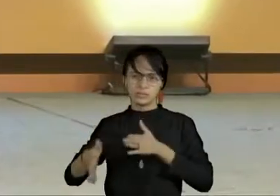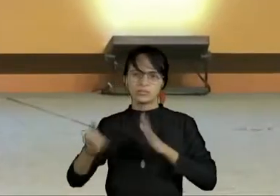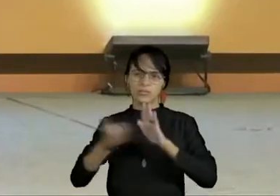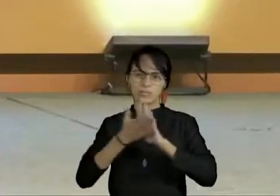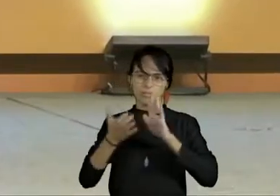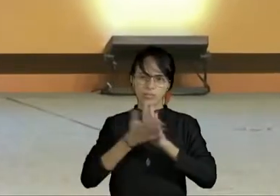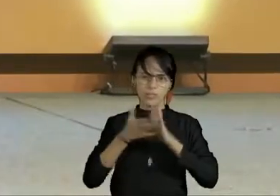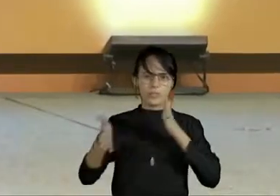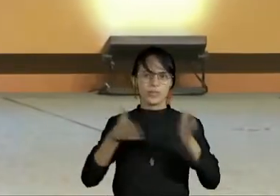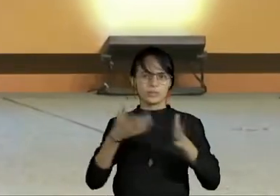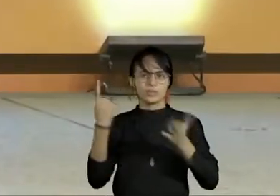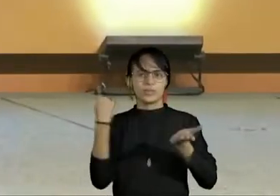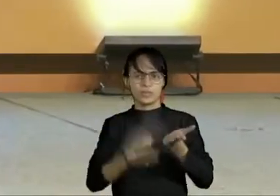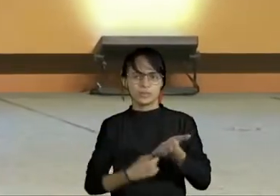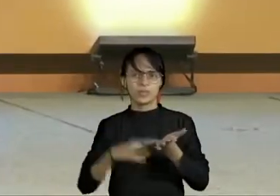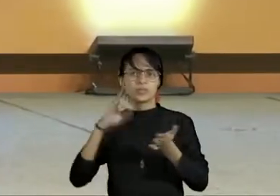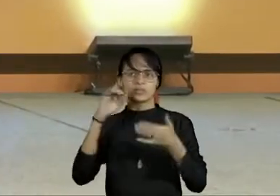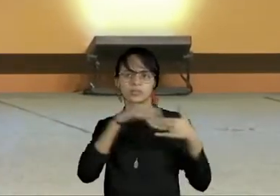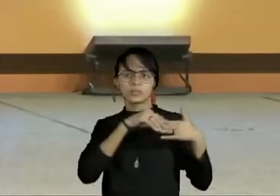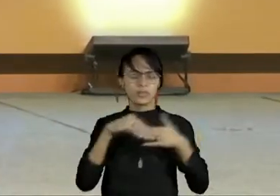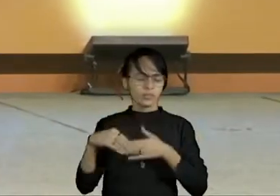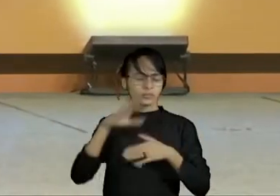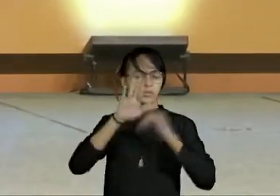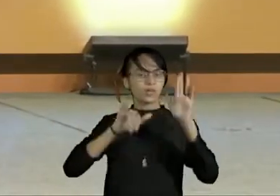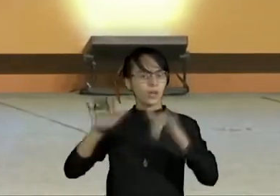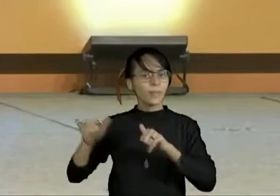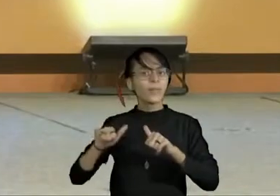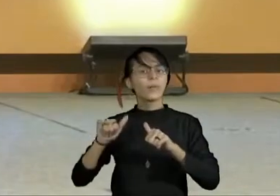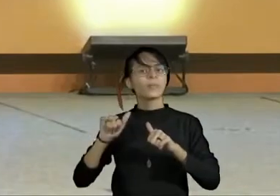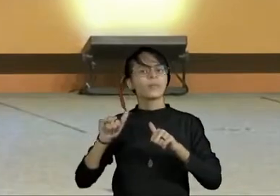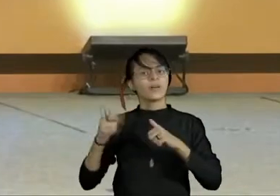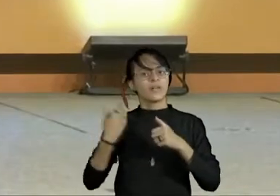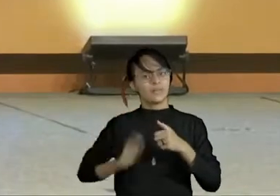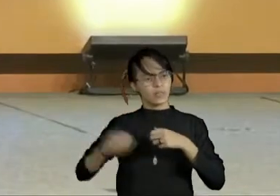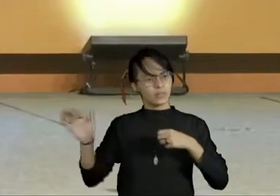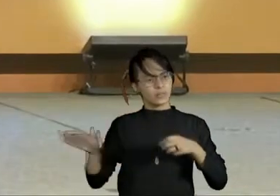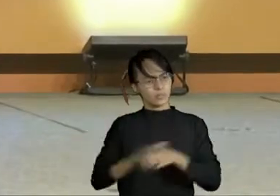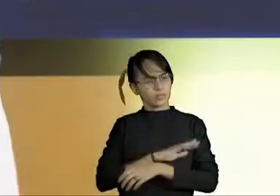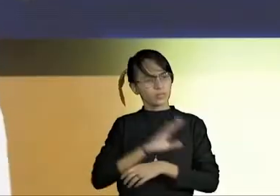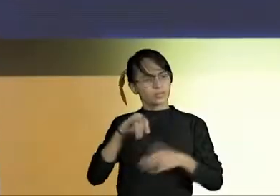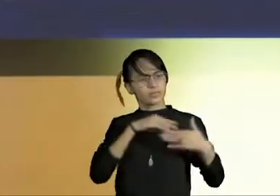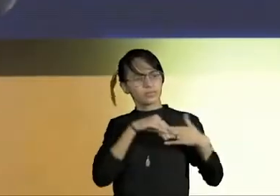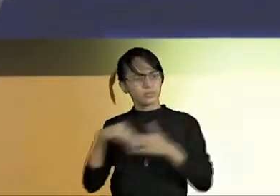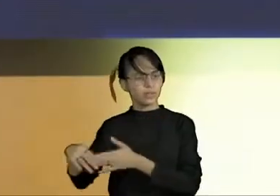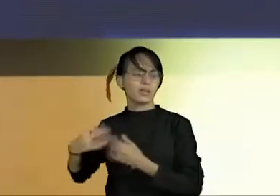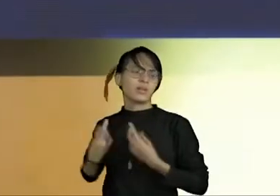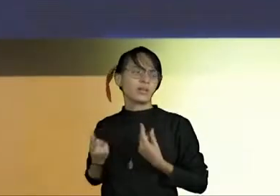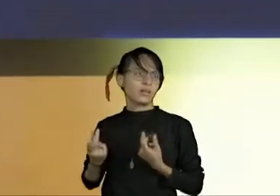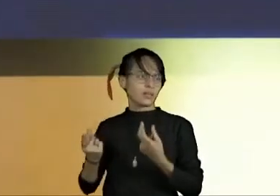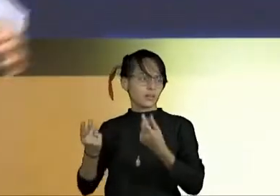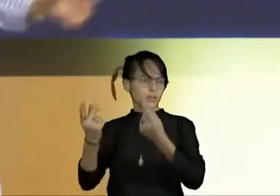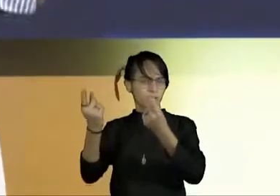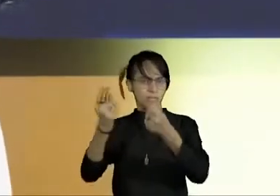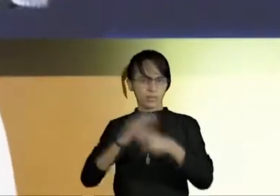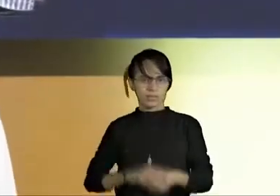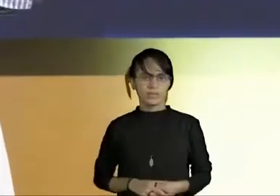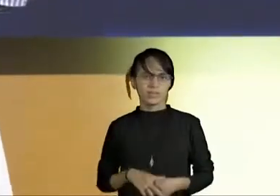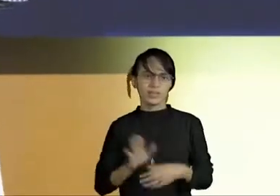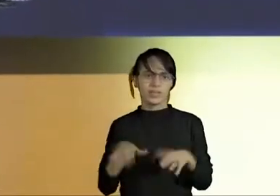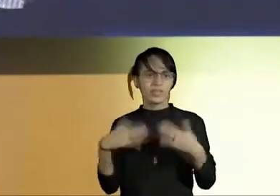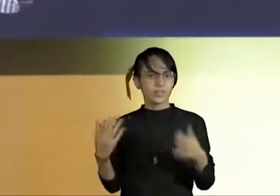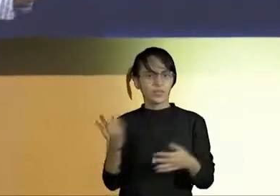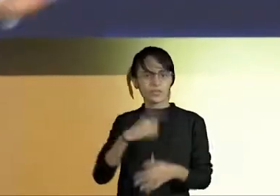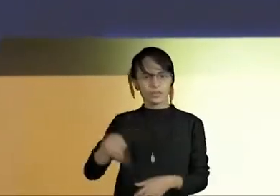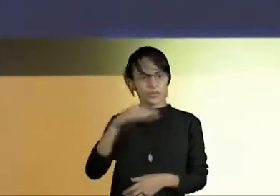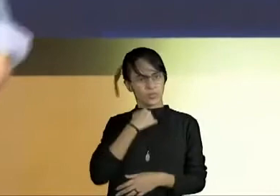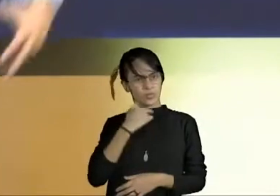de campanha. E o Senhor te chamou para viver uma vida abundante que vai te conduzir à eternidade. Então você não pode ter